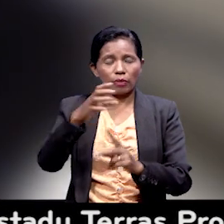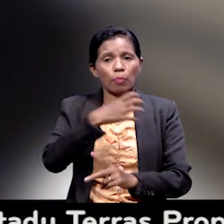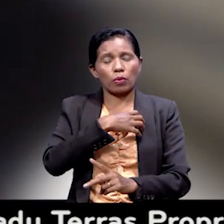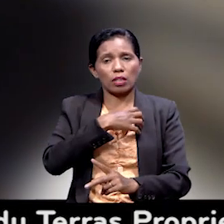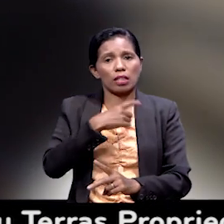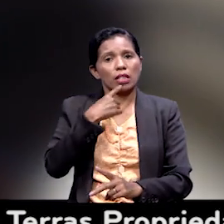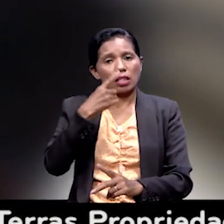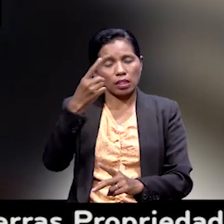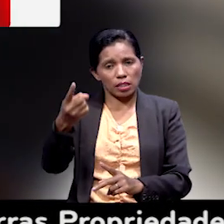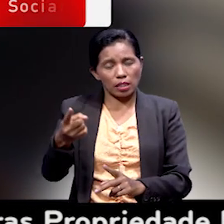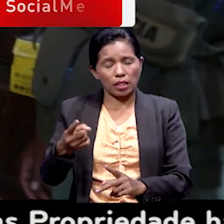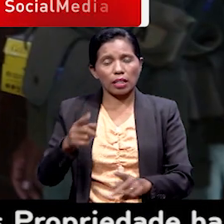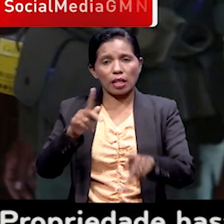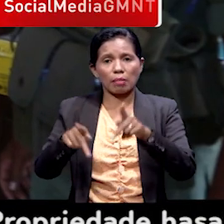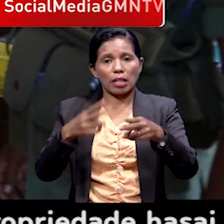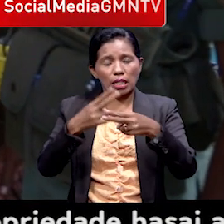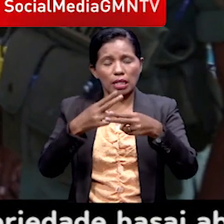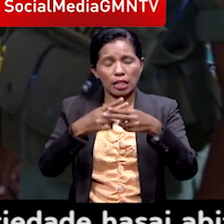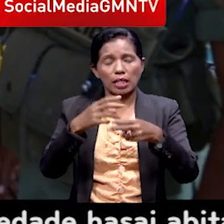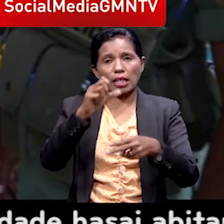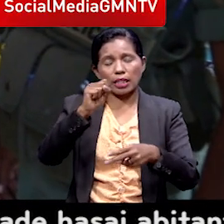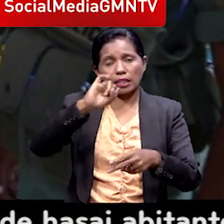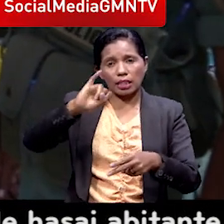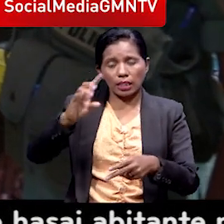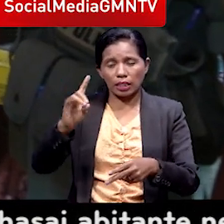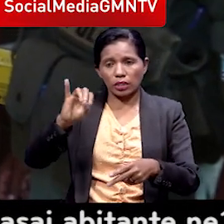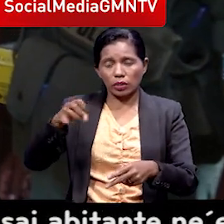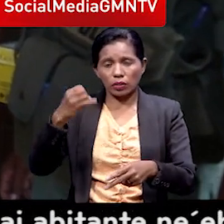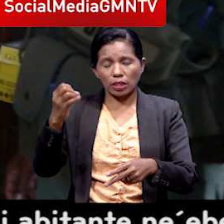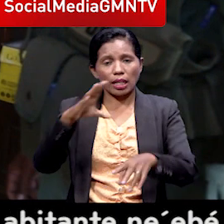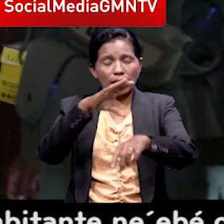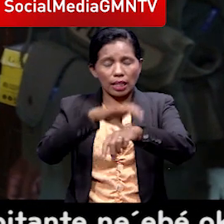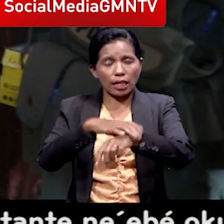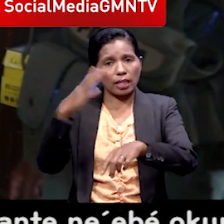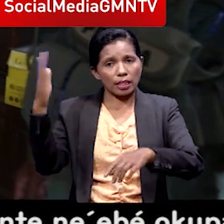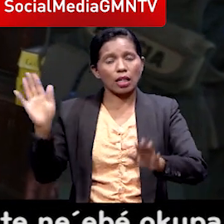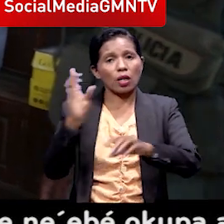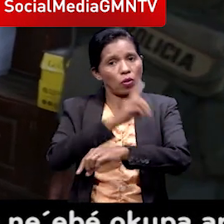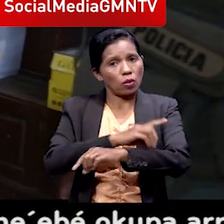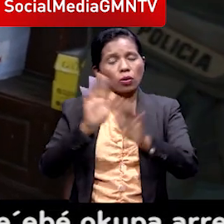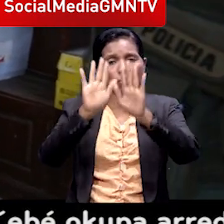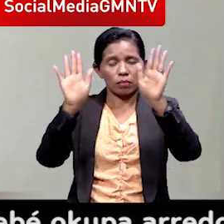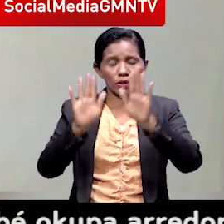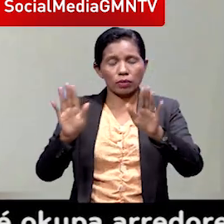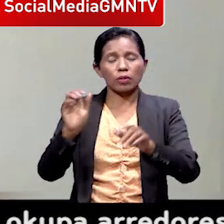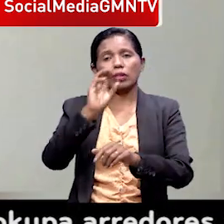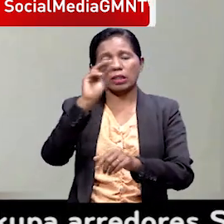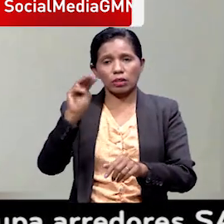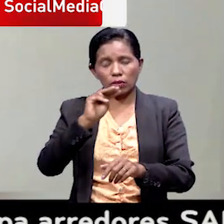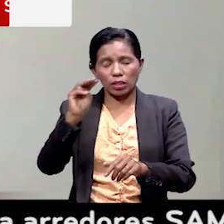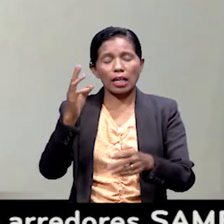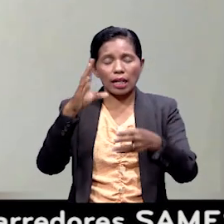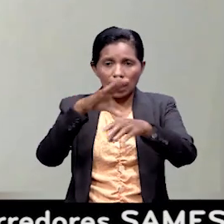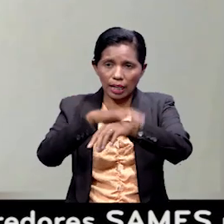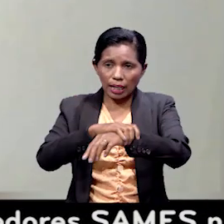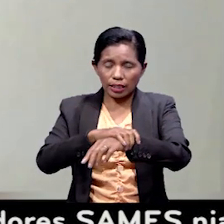informa se de dão inicial esse DJ captura a parte mesmo domingo nem. No ia segunda né captura tan o DJ e